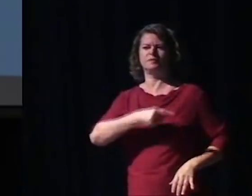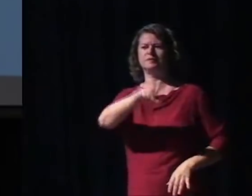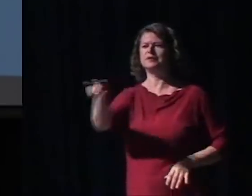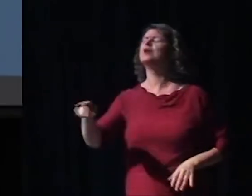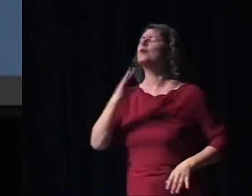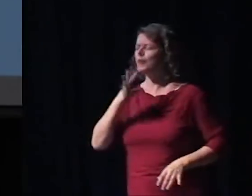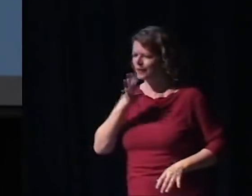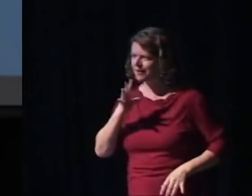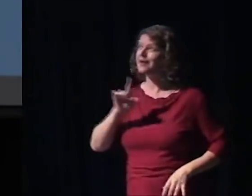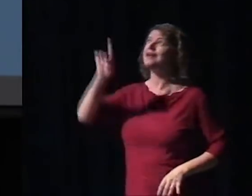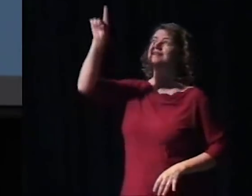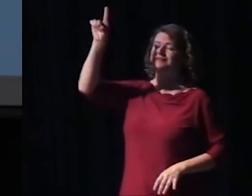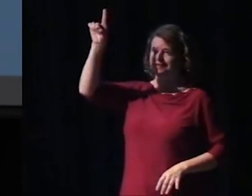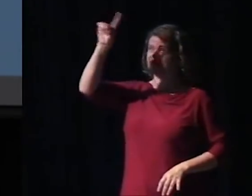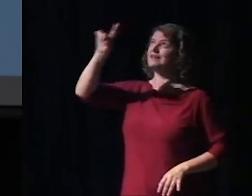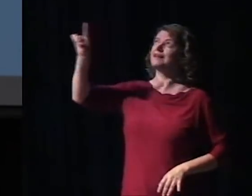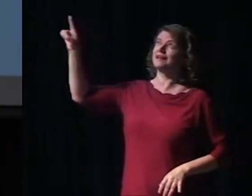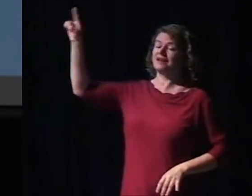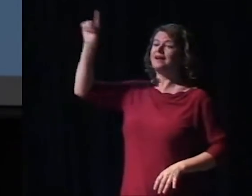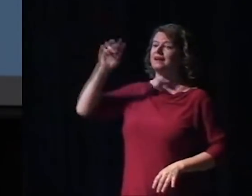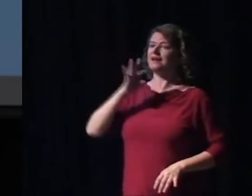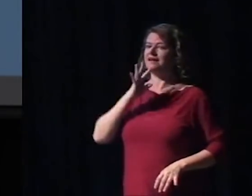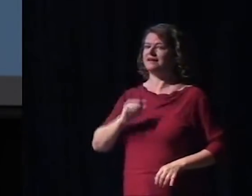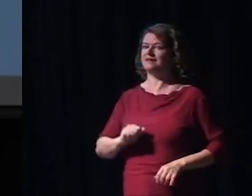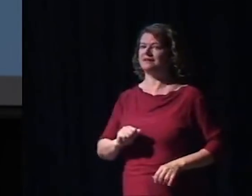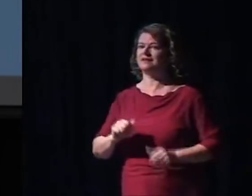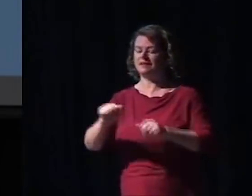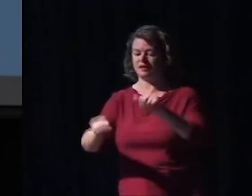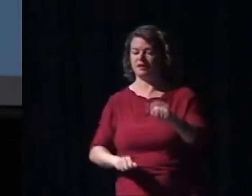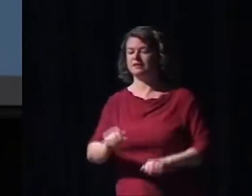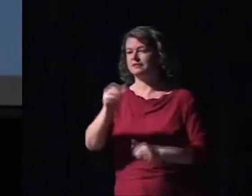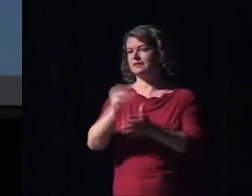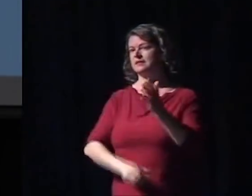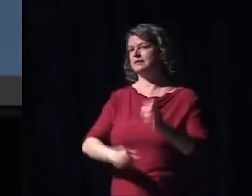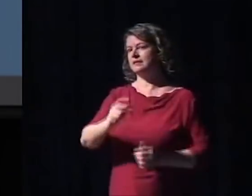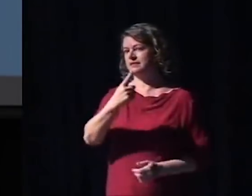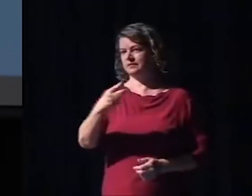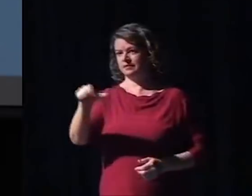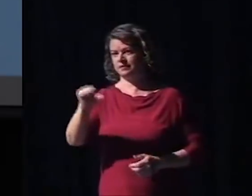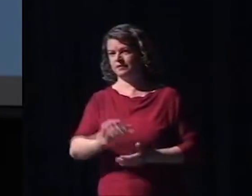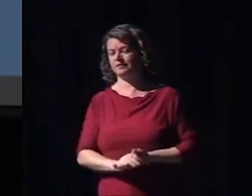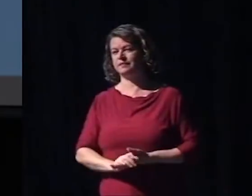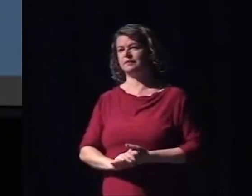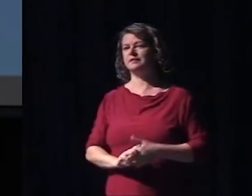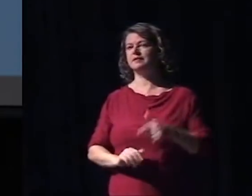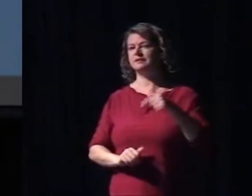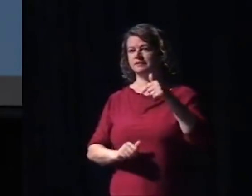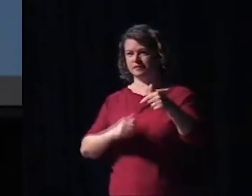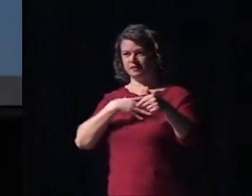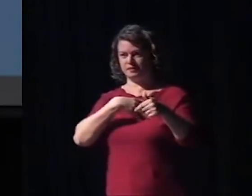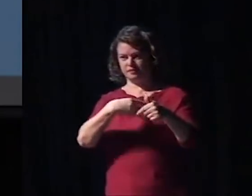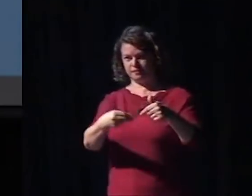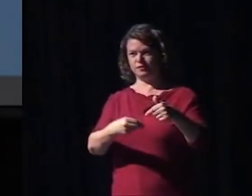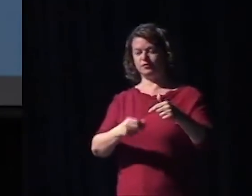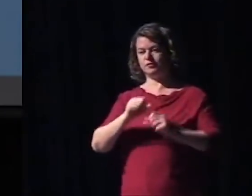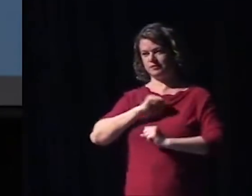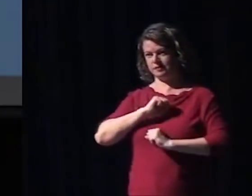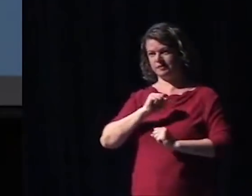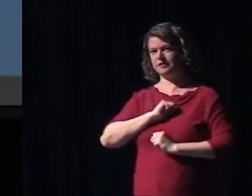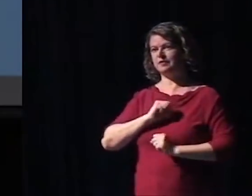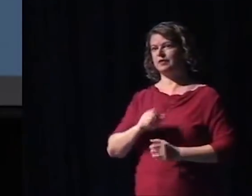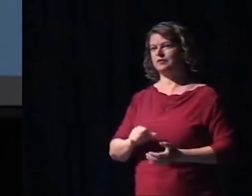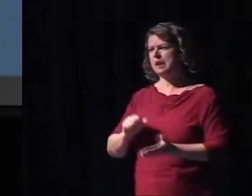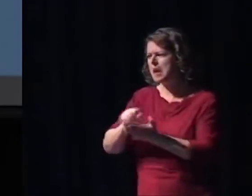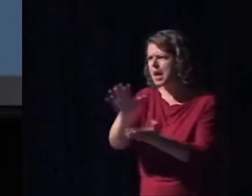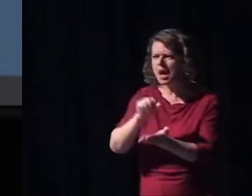19, os sete filhos do sumo sacerdote vão expulsar um demônio do homem que diz: eu conheço Jesus e sei quem Paulo é. E